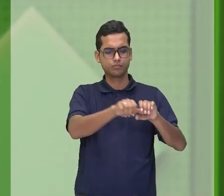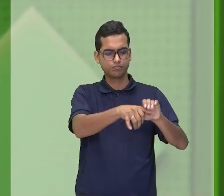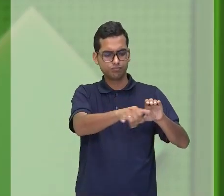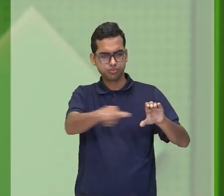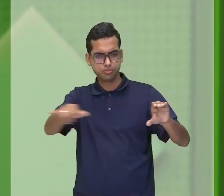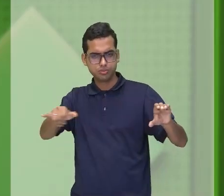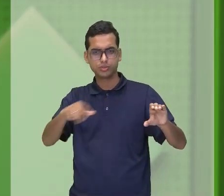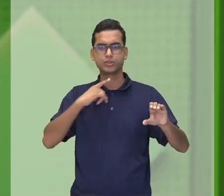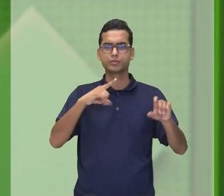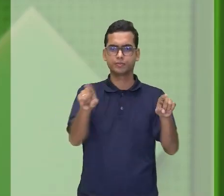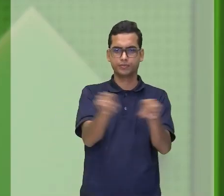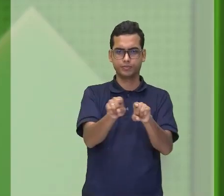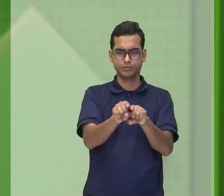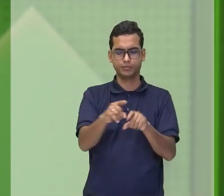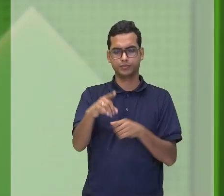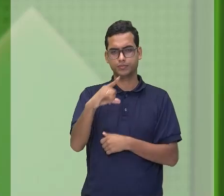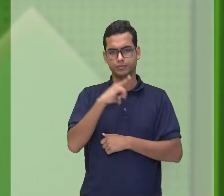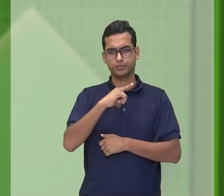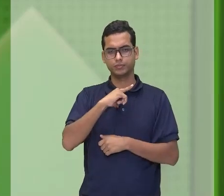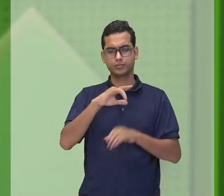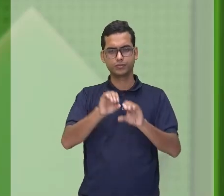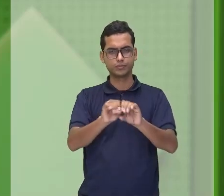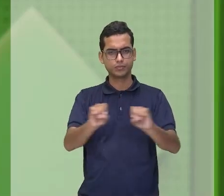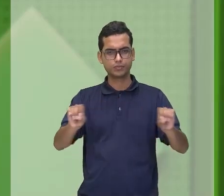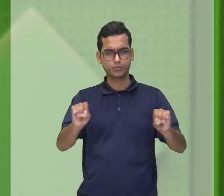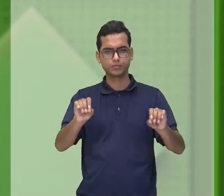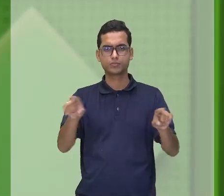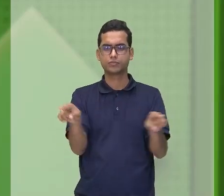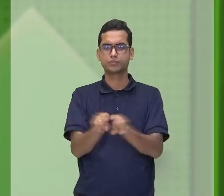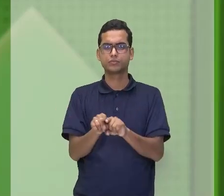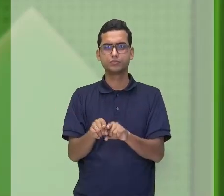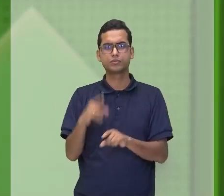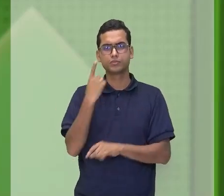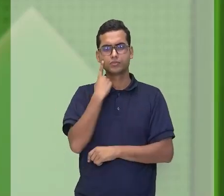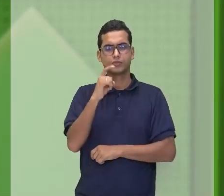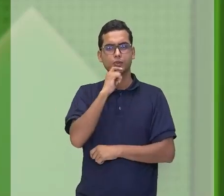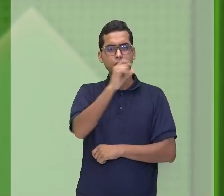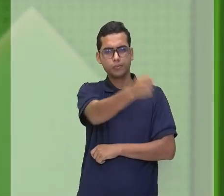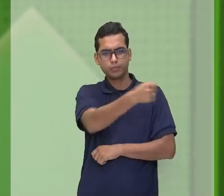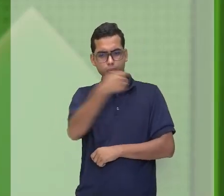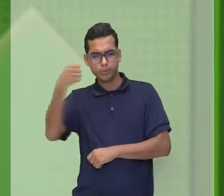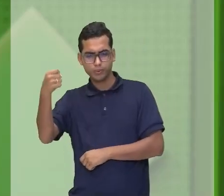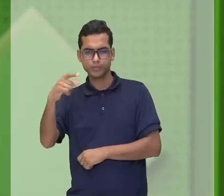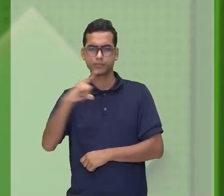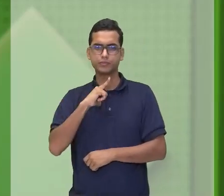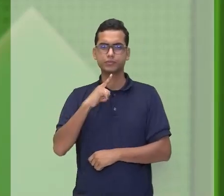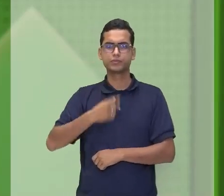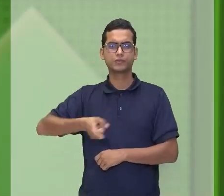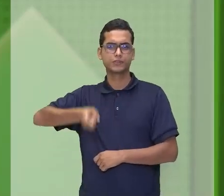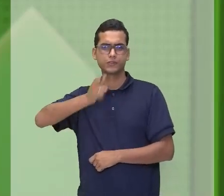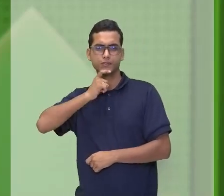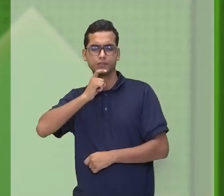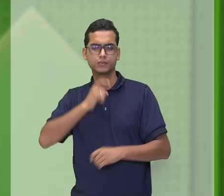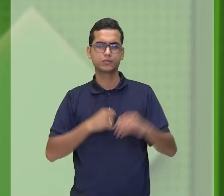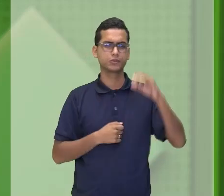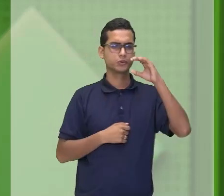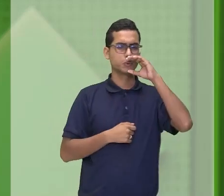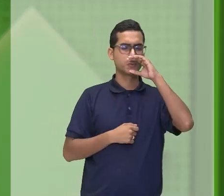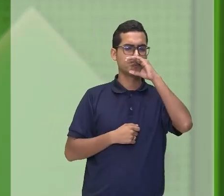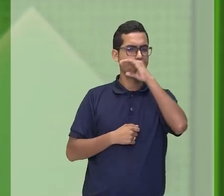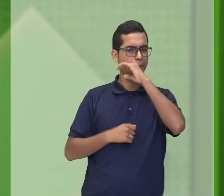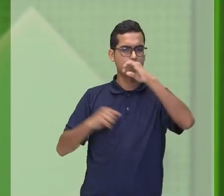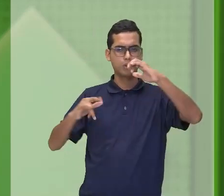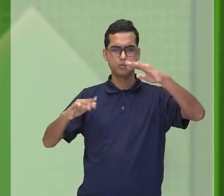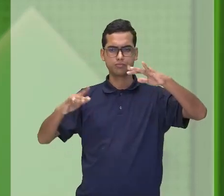de calor, que é a convecção, que faz ali o sistema entre a circulação entre o ar